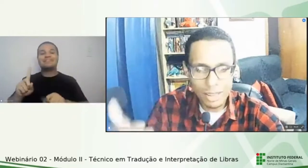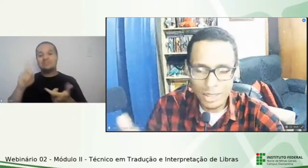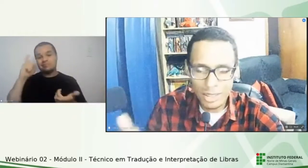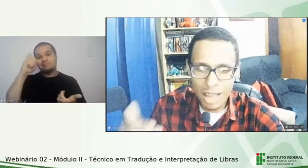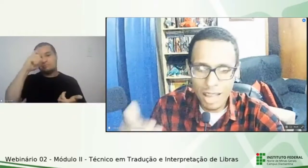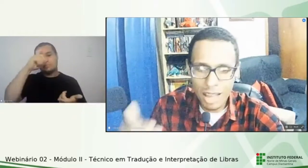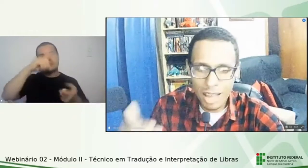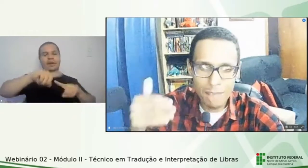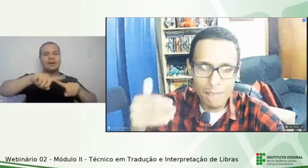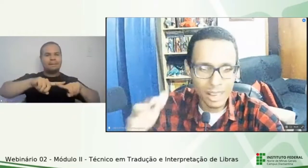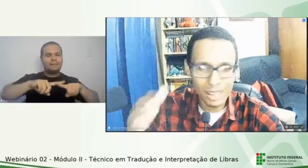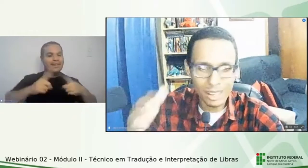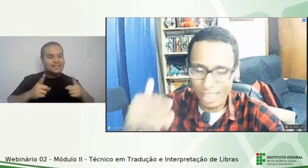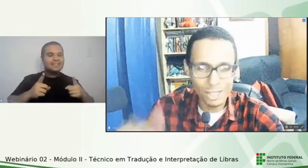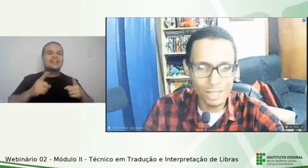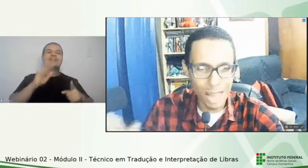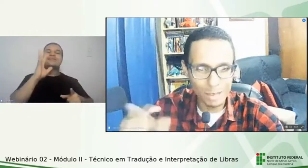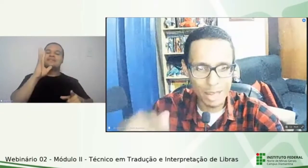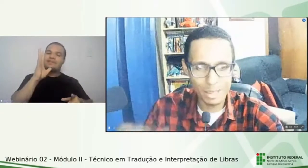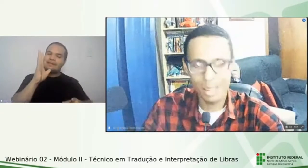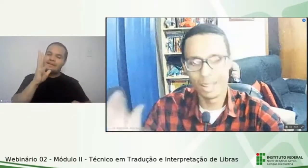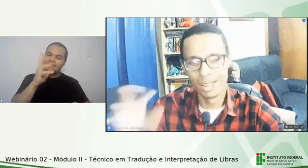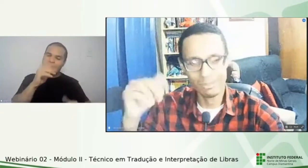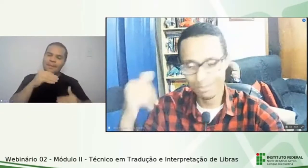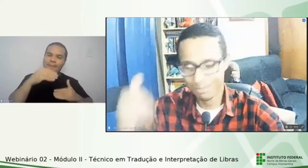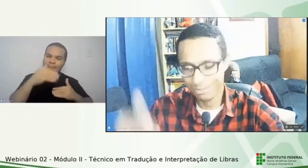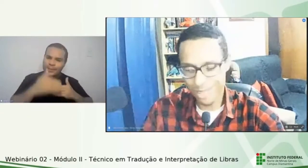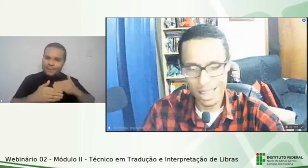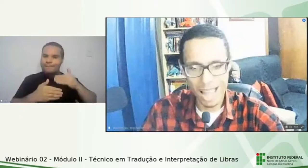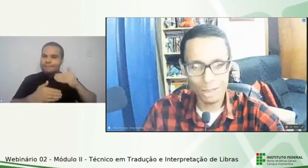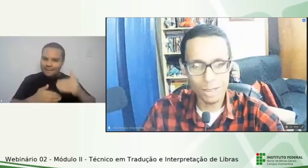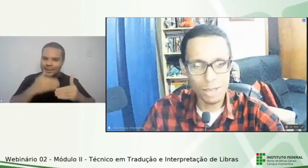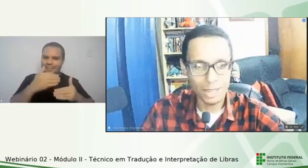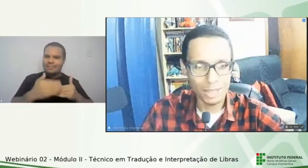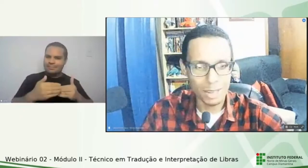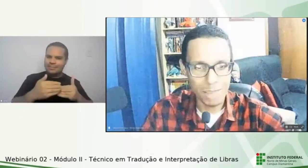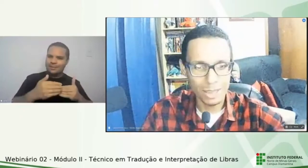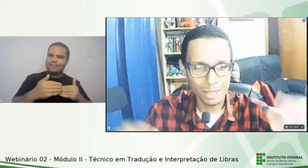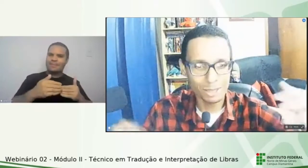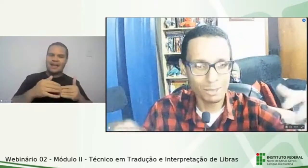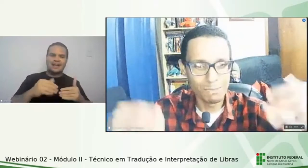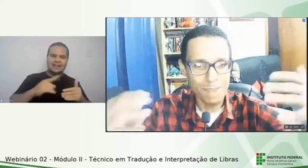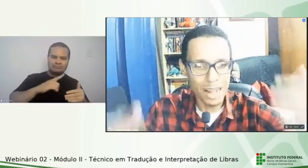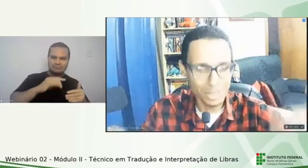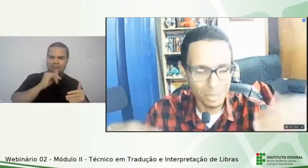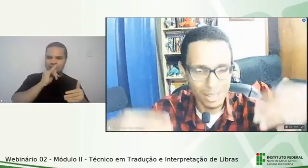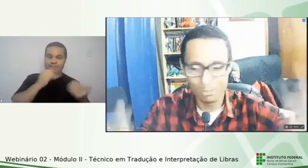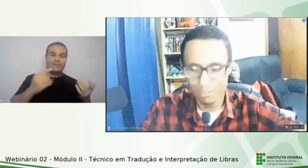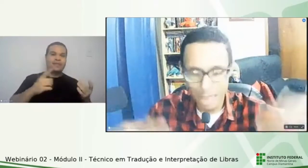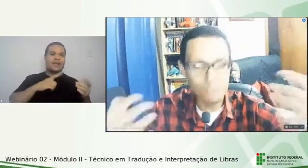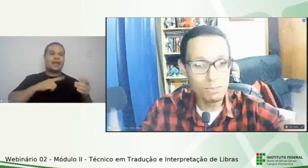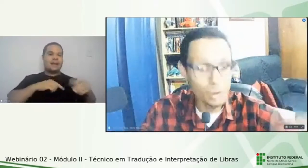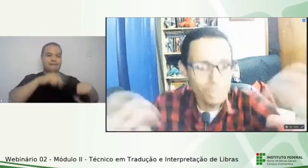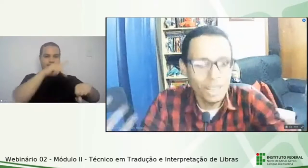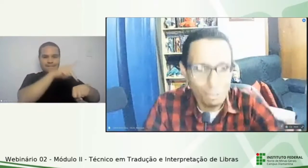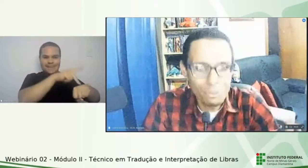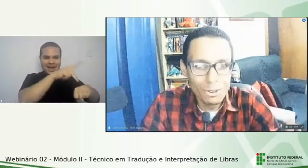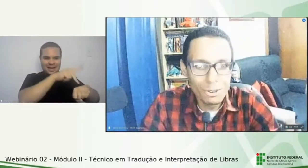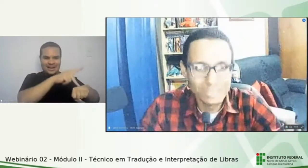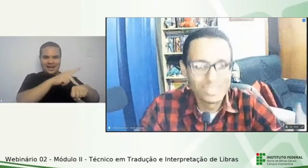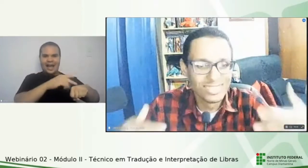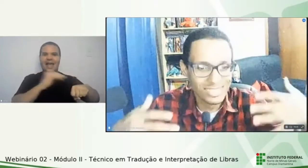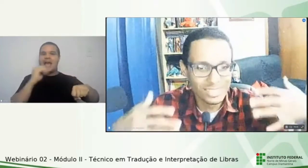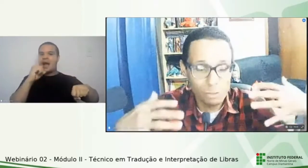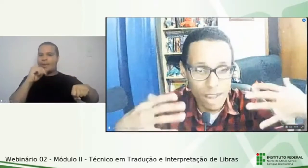devagarinho, né? Assim, a água que bate, né? Aquele ditado lá, a água que bate na pedra, tanto bate, né? Bate muito até que